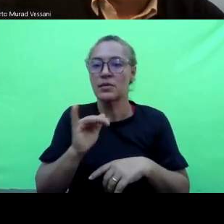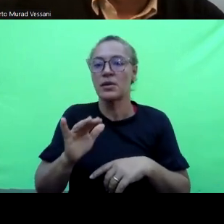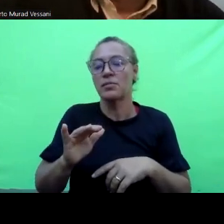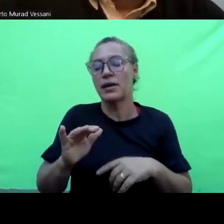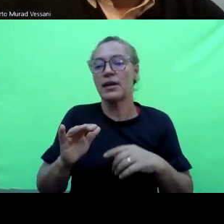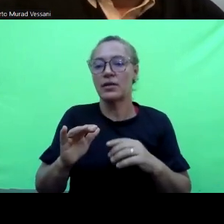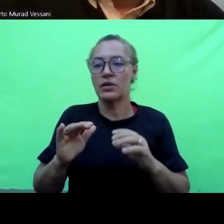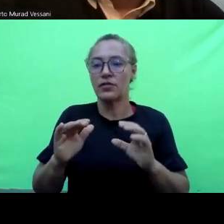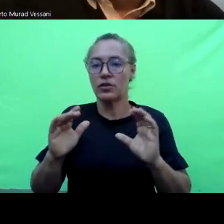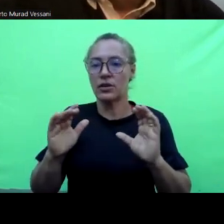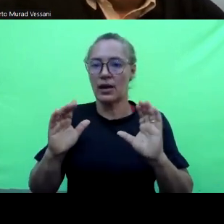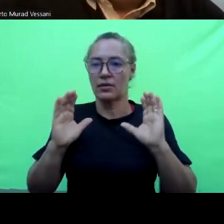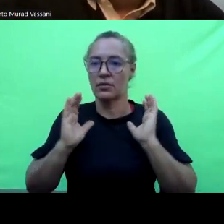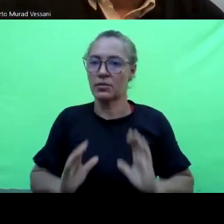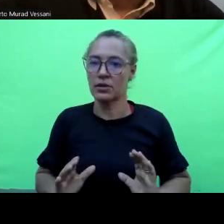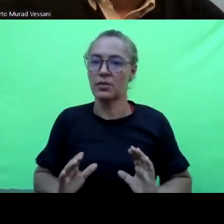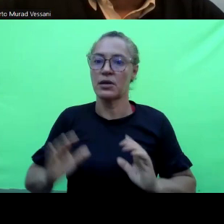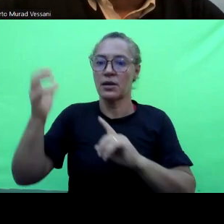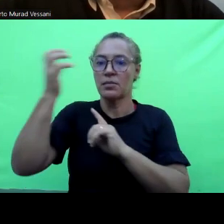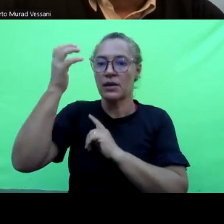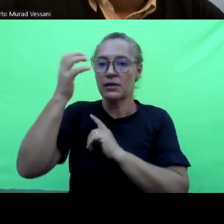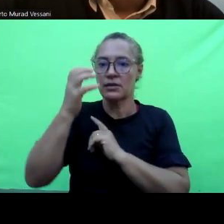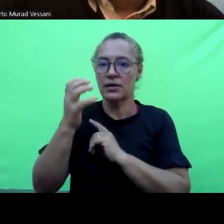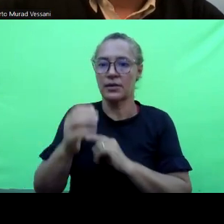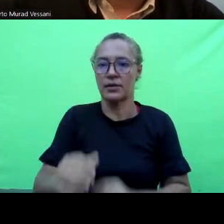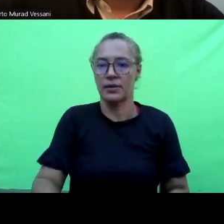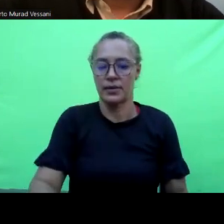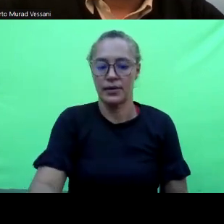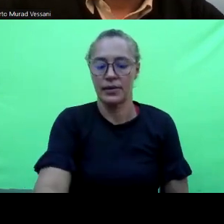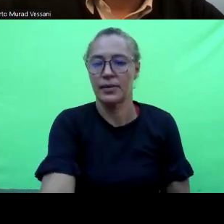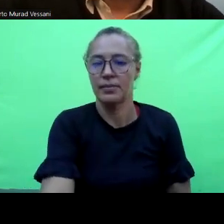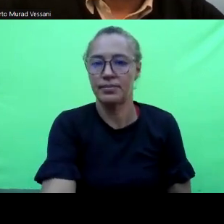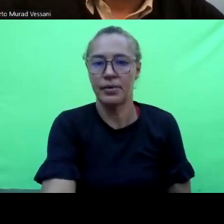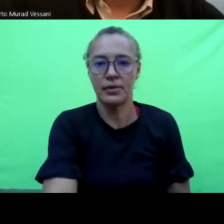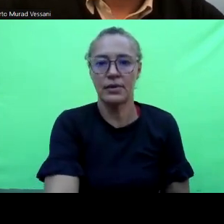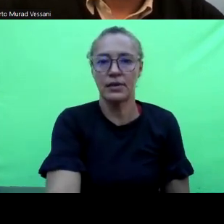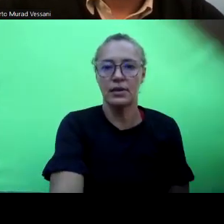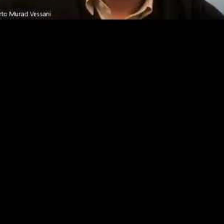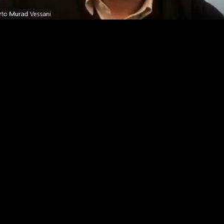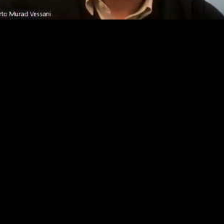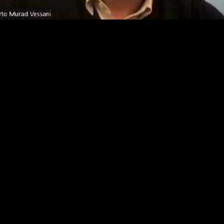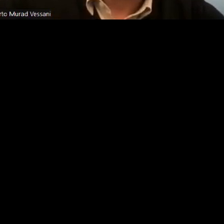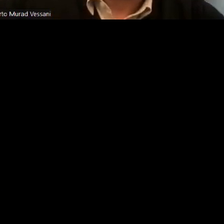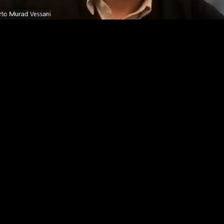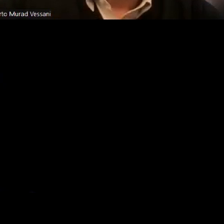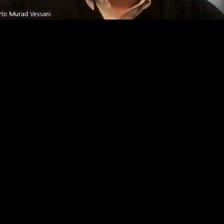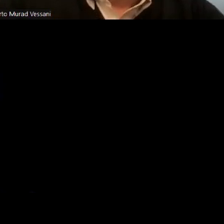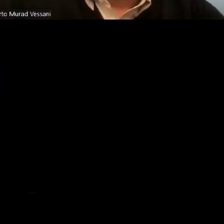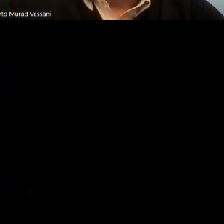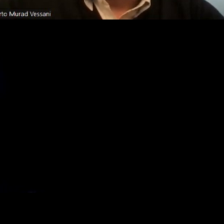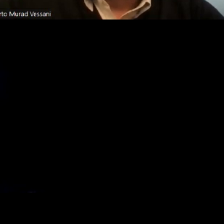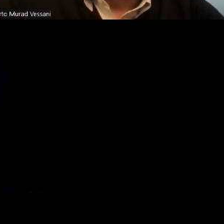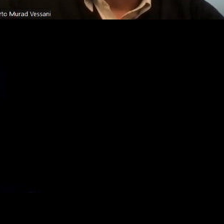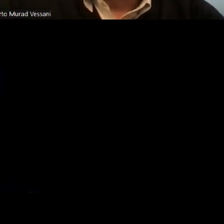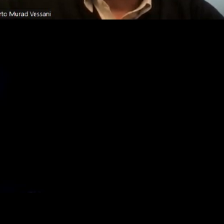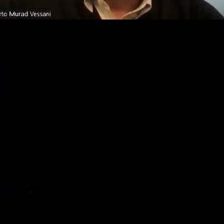pressão, né? O tipo de aparelho, como a gente já falou, mas também, por exemplo, a posição do corpo, né? Então,